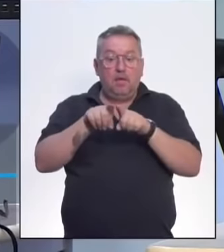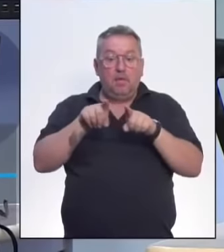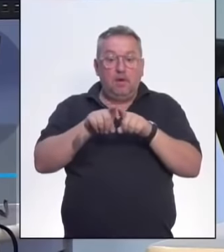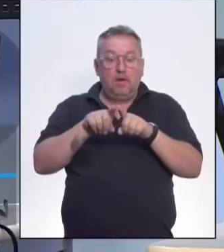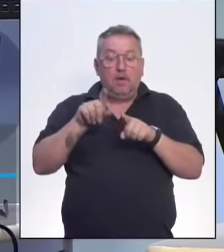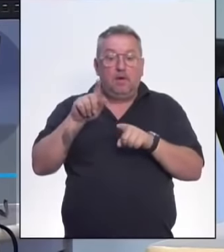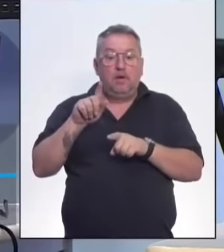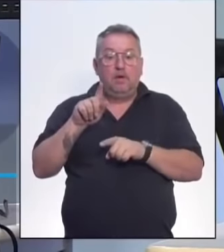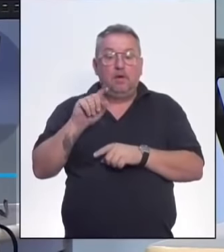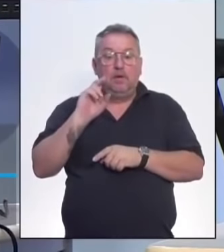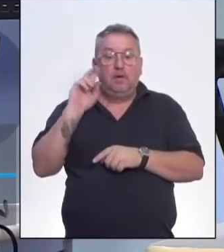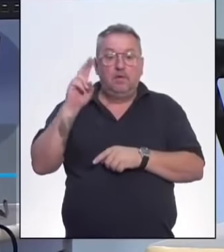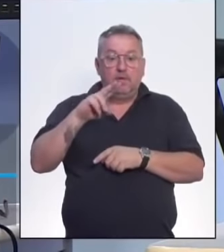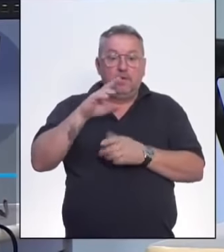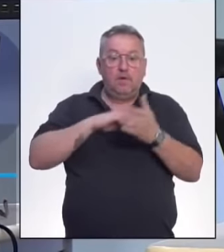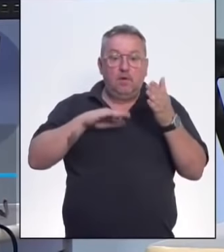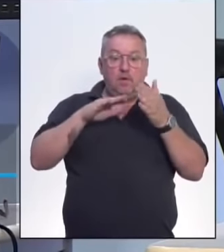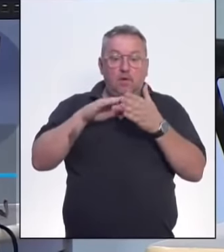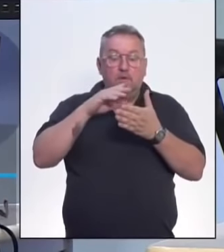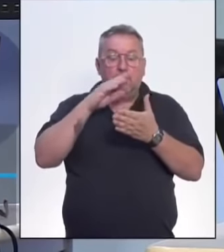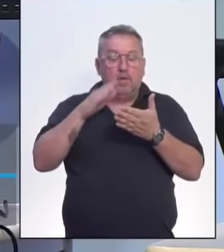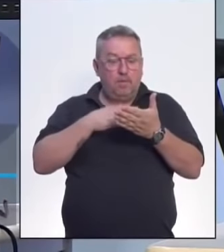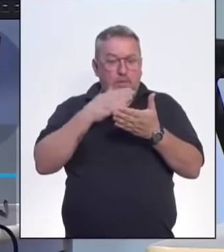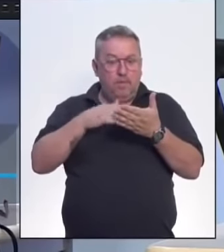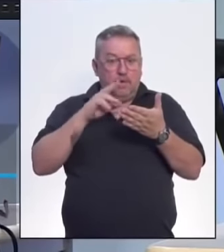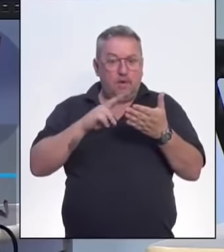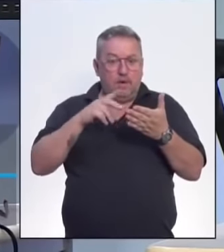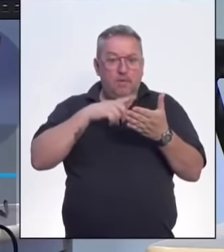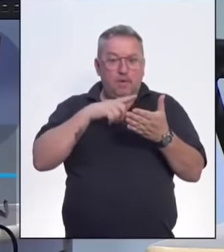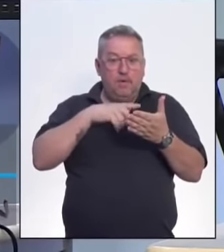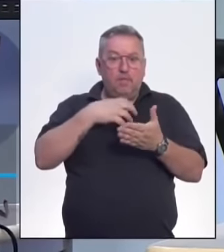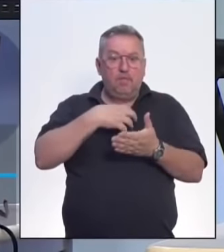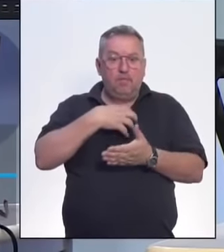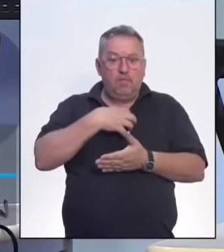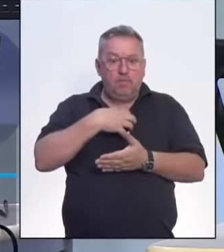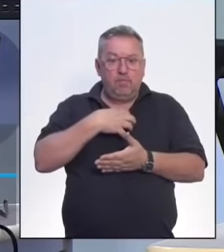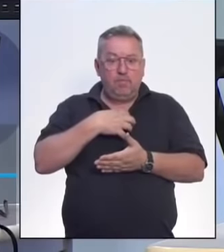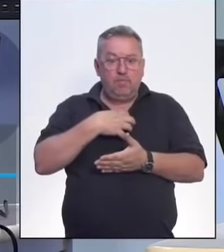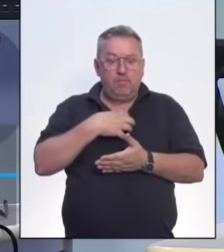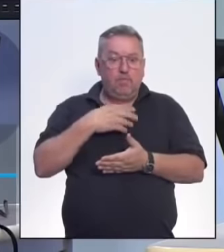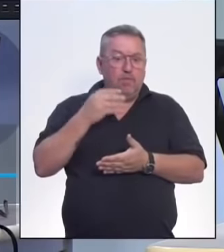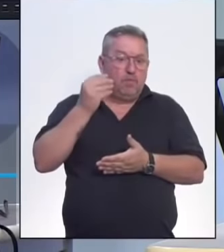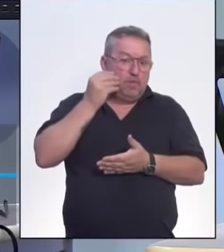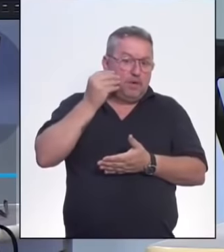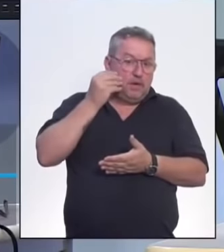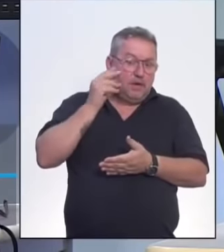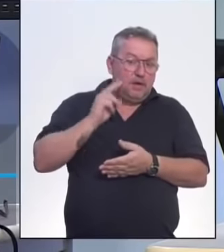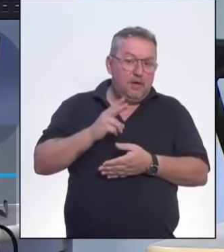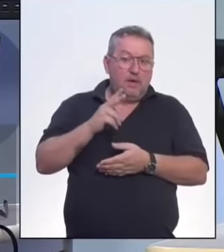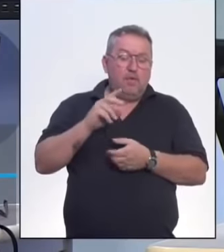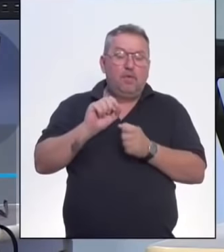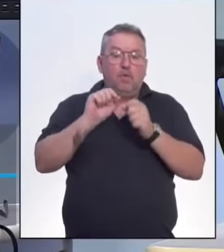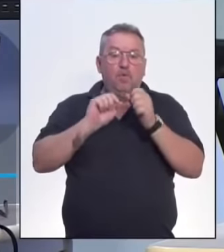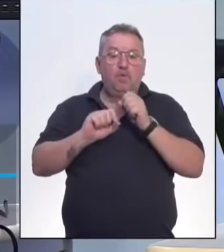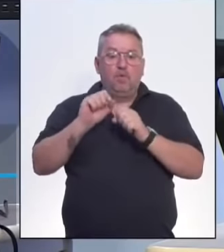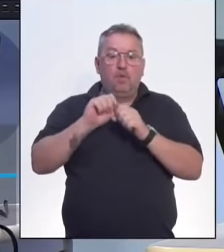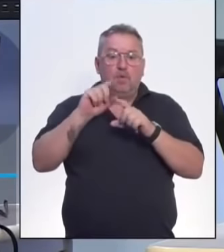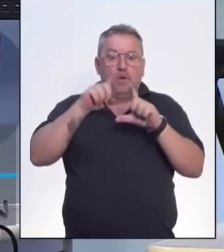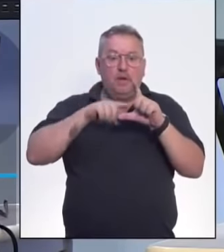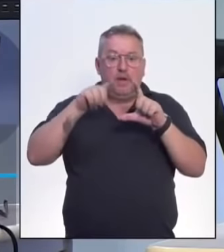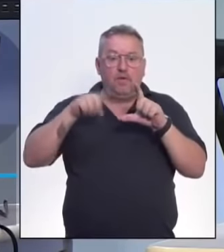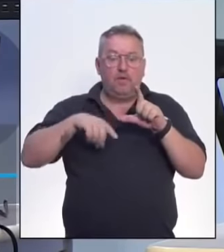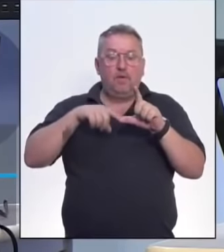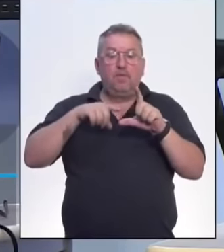que existe aí na apostila de vocês, sempre existe um módulo que trata de probabilidade, sempre trabalha com a estatística,